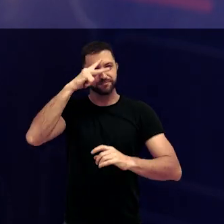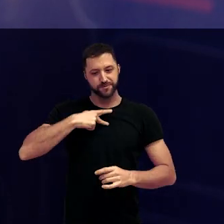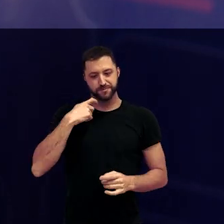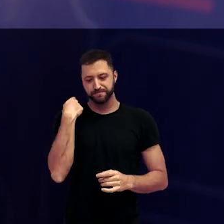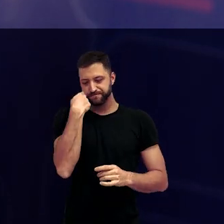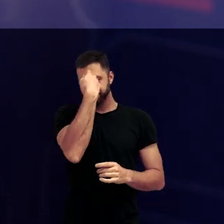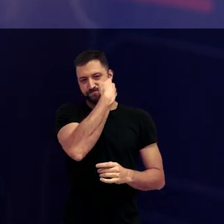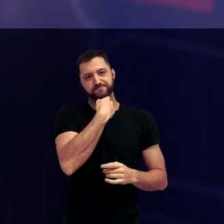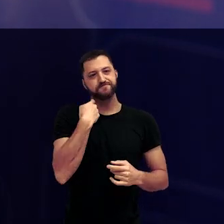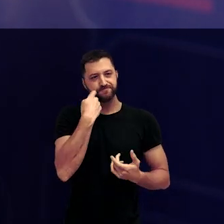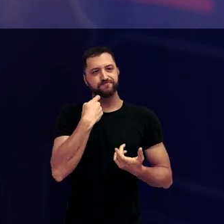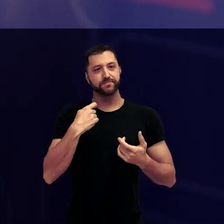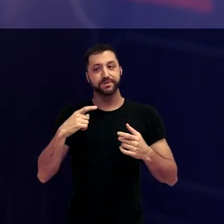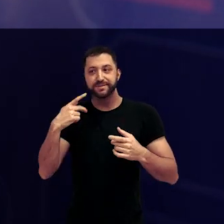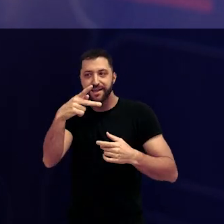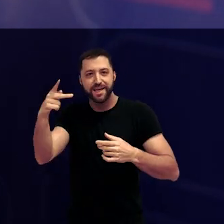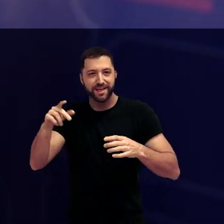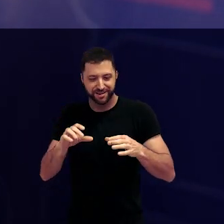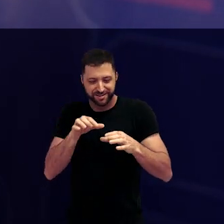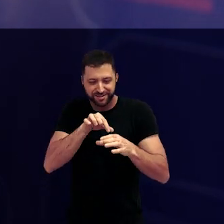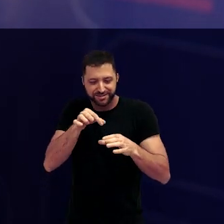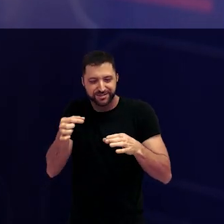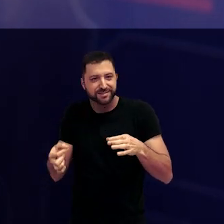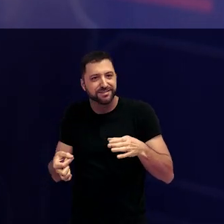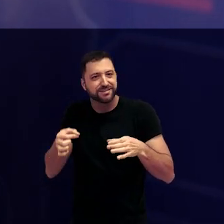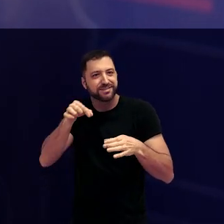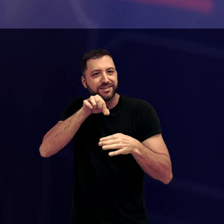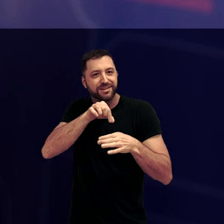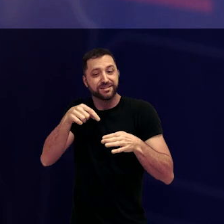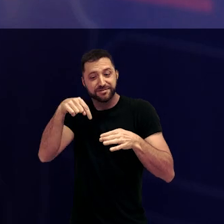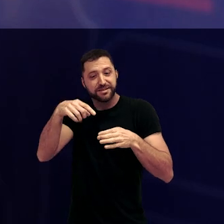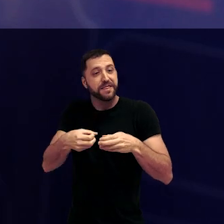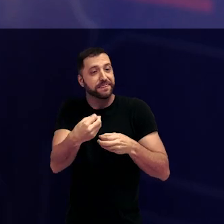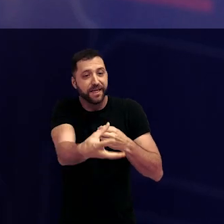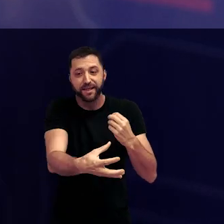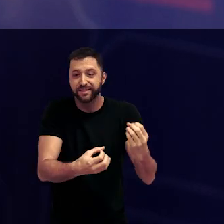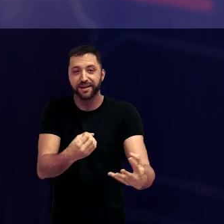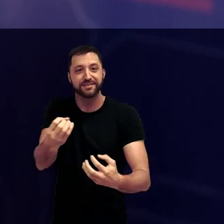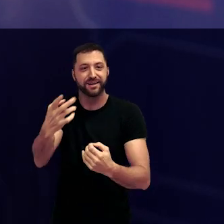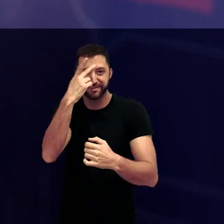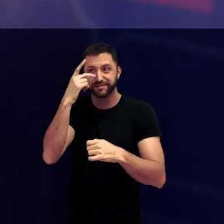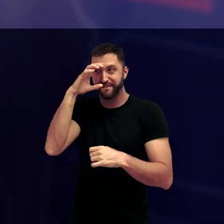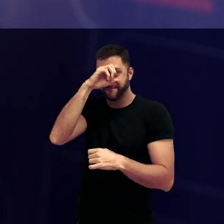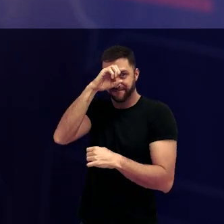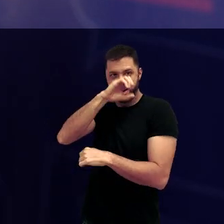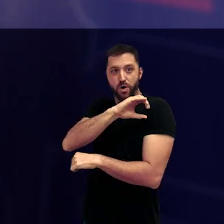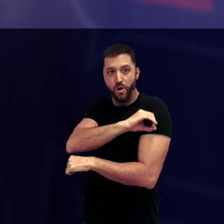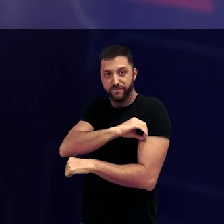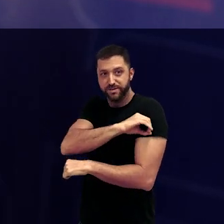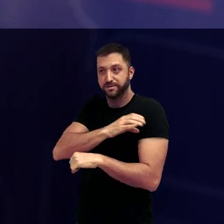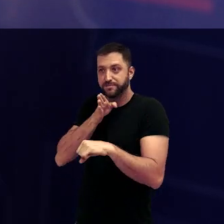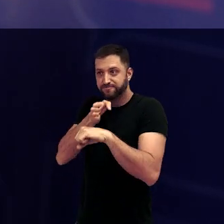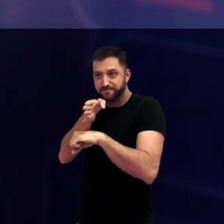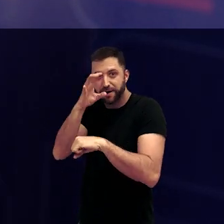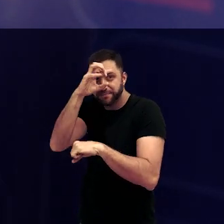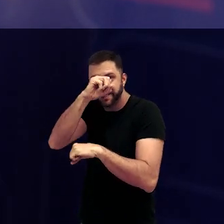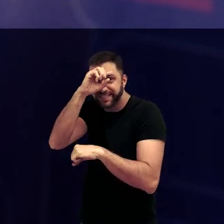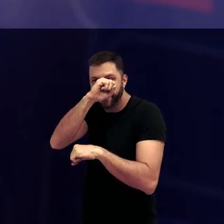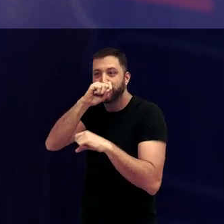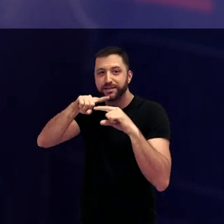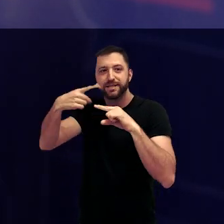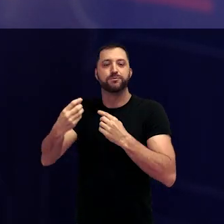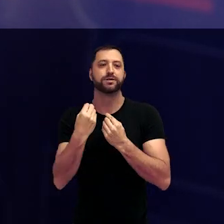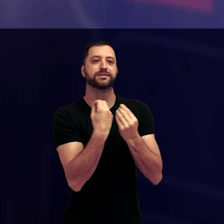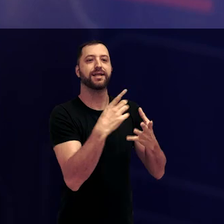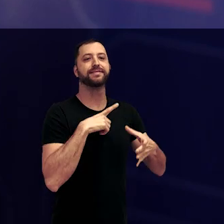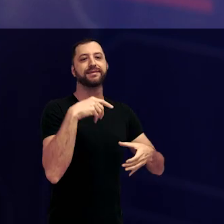de automaquiagem. Então, toda necessaire que eles distribuem para as pacientes depois de participarem da oficina de